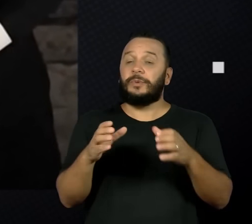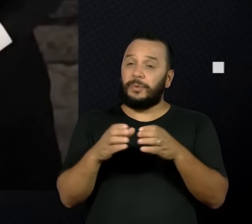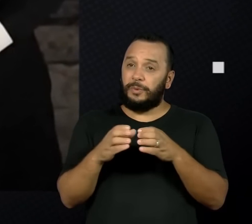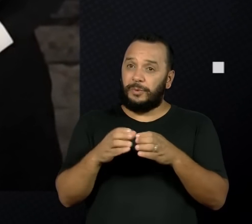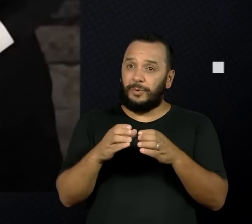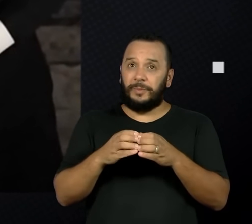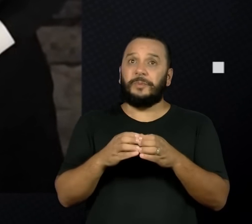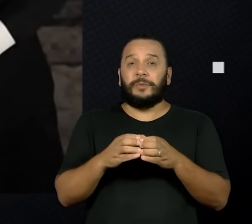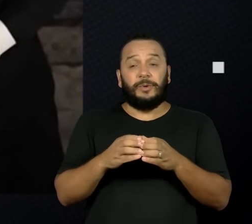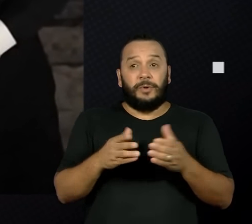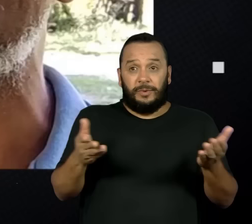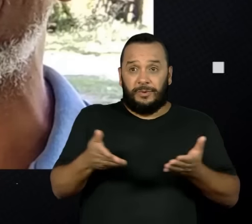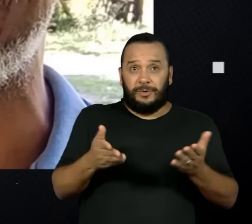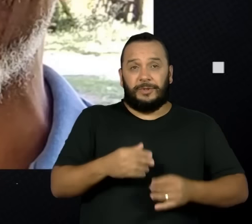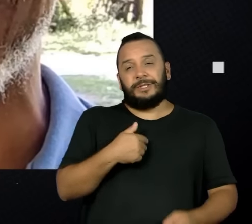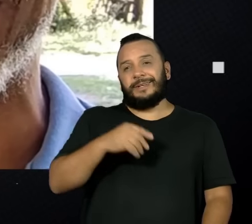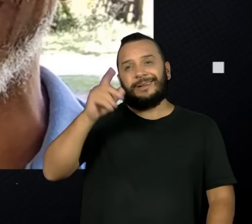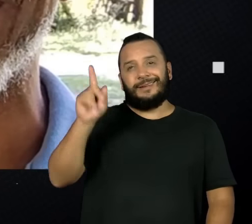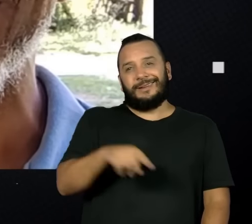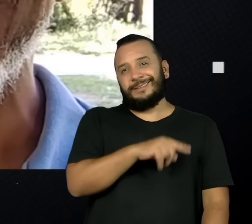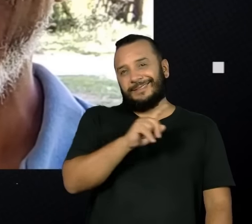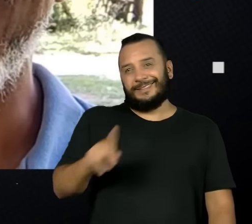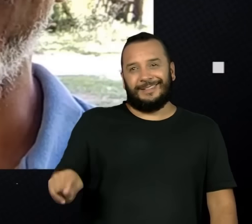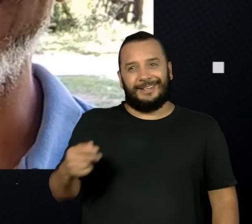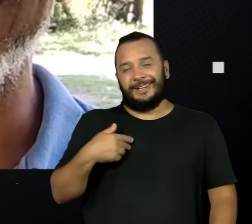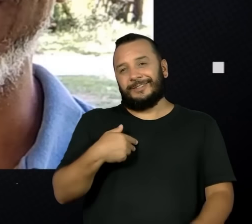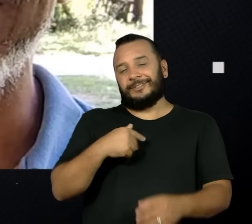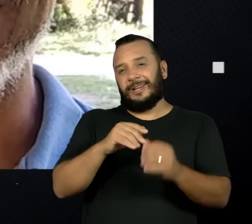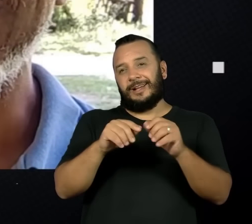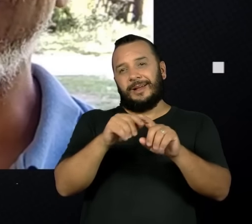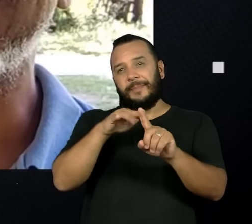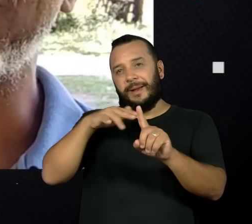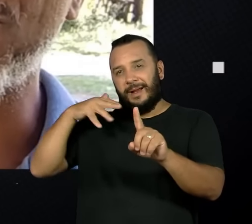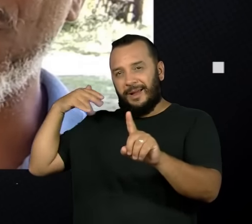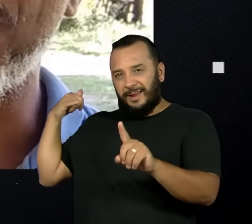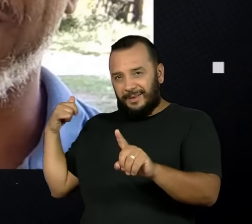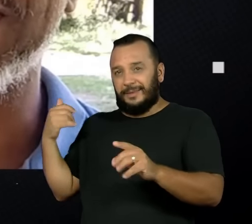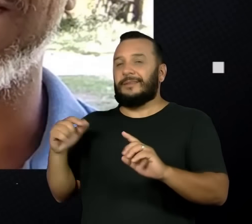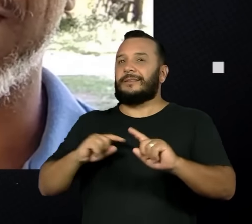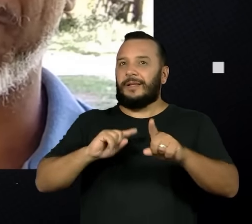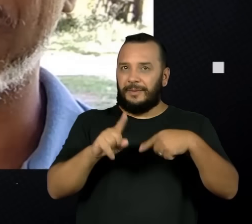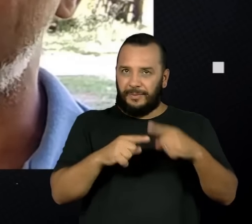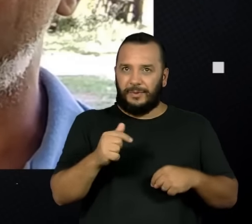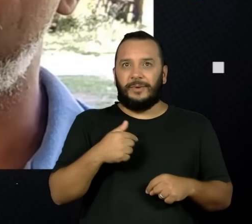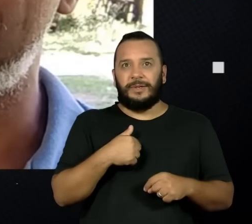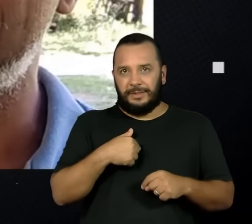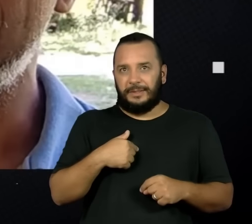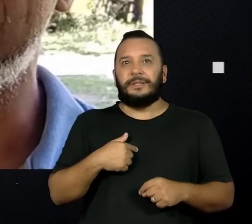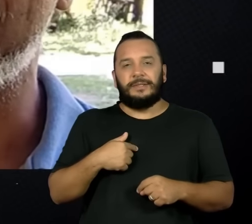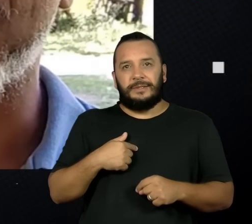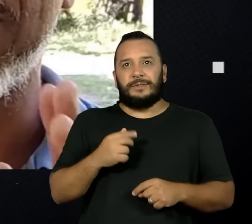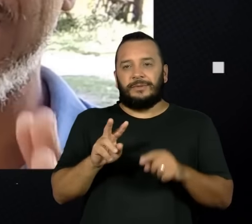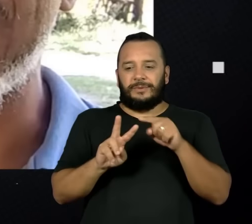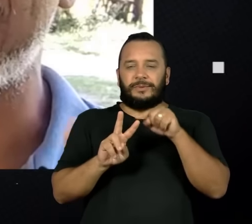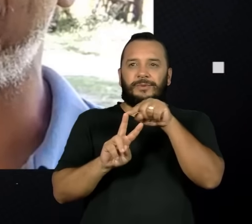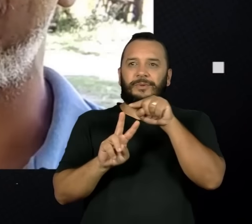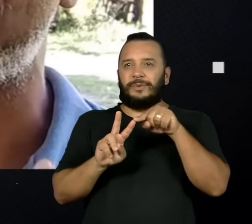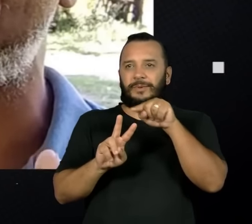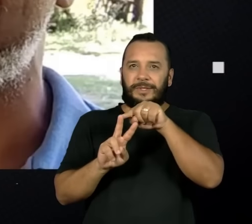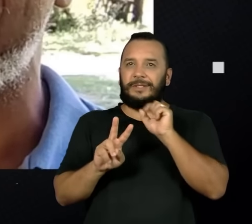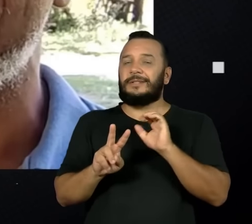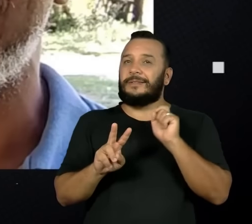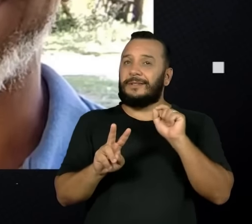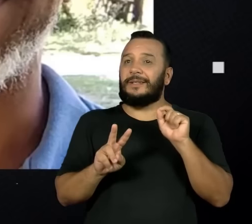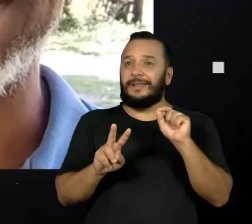seria cancelada nos dias de hoje logo em seguida ingressou para est para Esta dupla ingressou nada